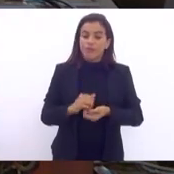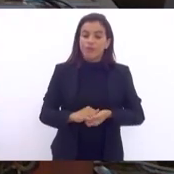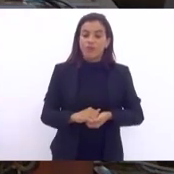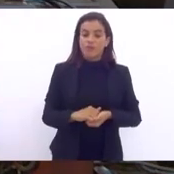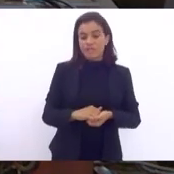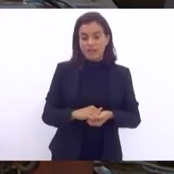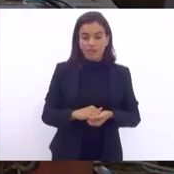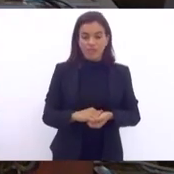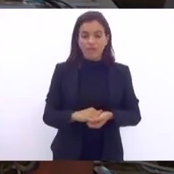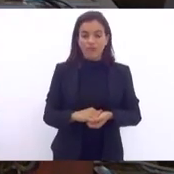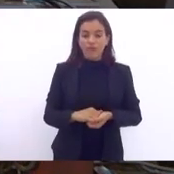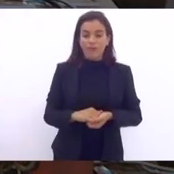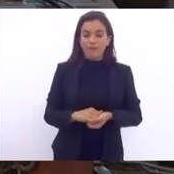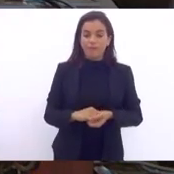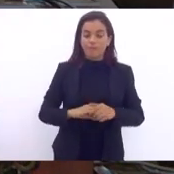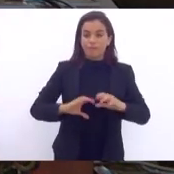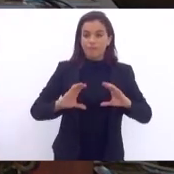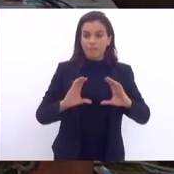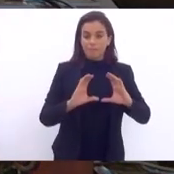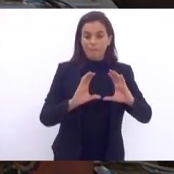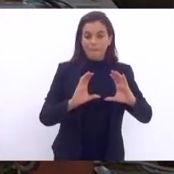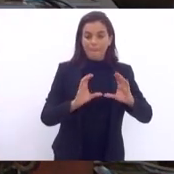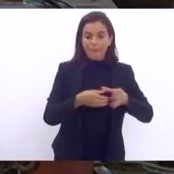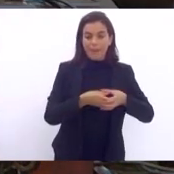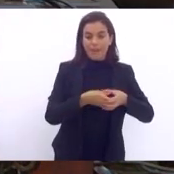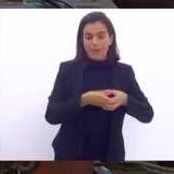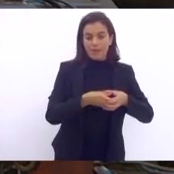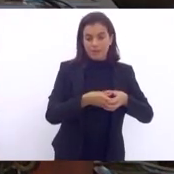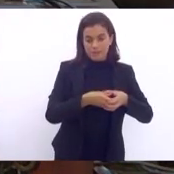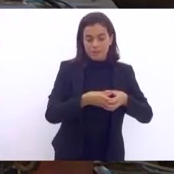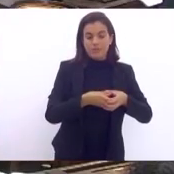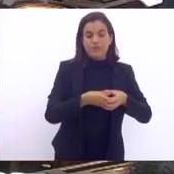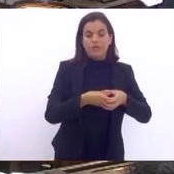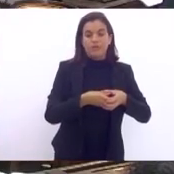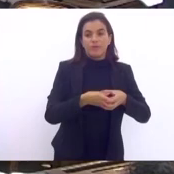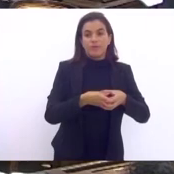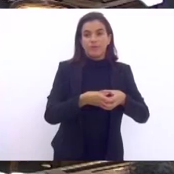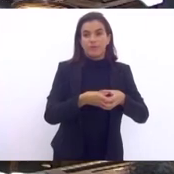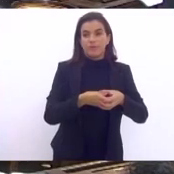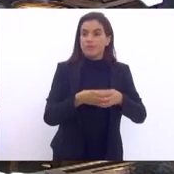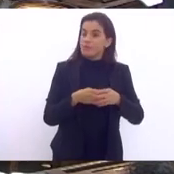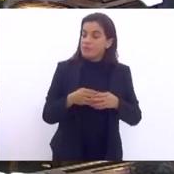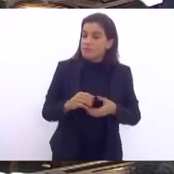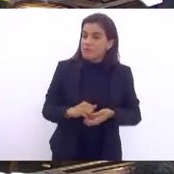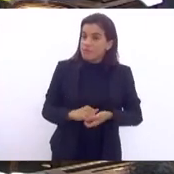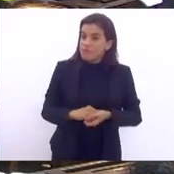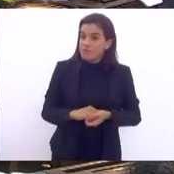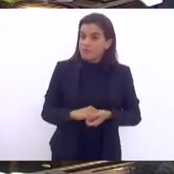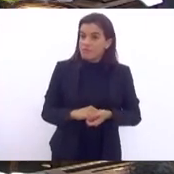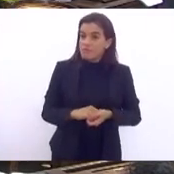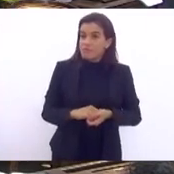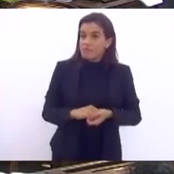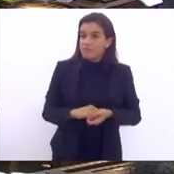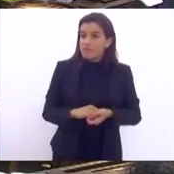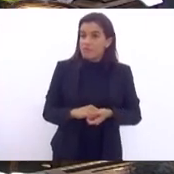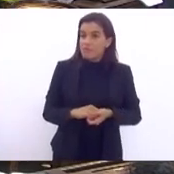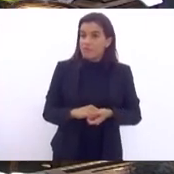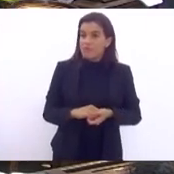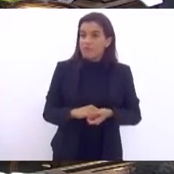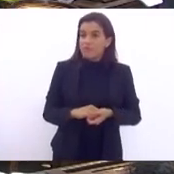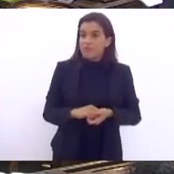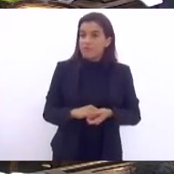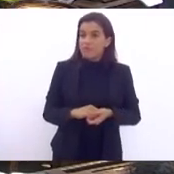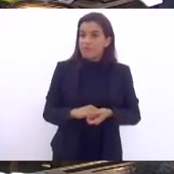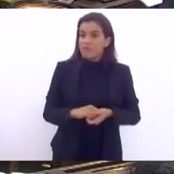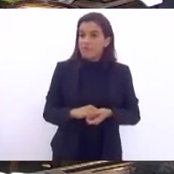Comissão de Defesa Civil... Presidente, qual foi o acordo? Presidente, é porque... Deputado